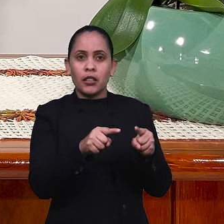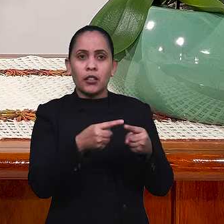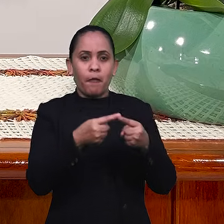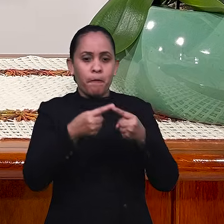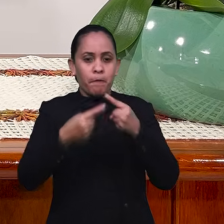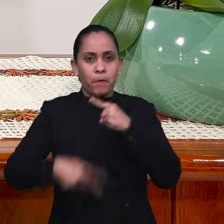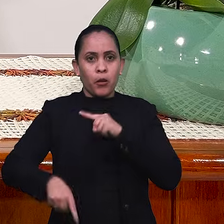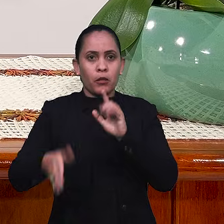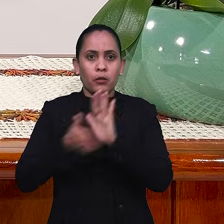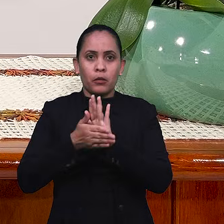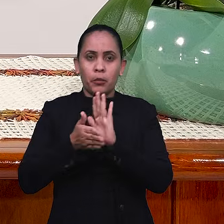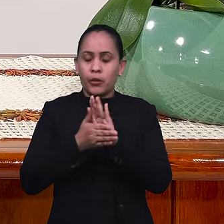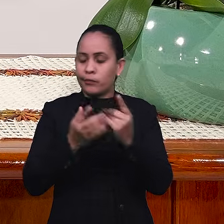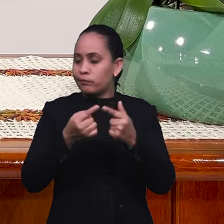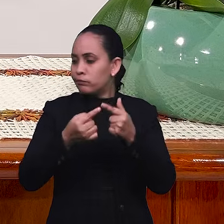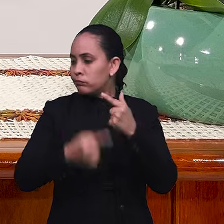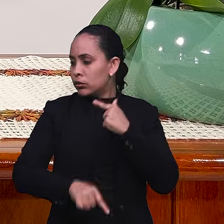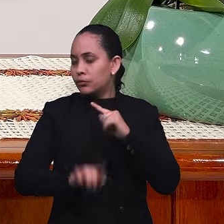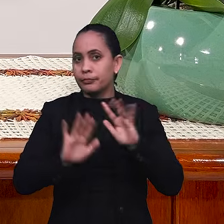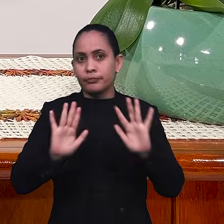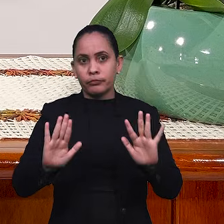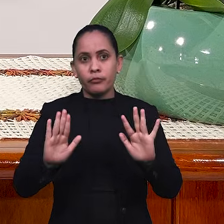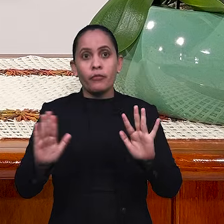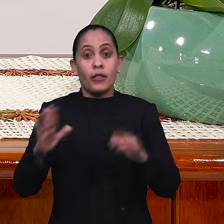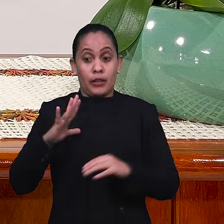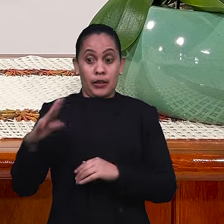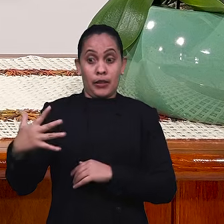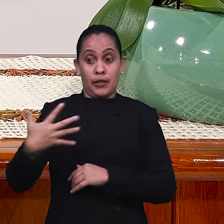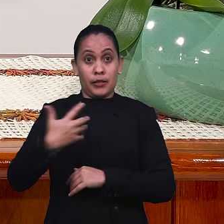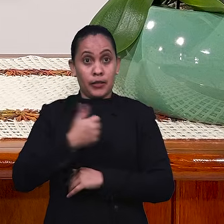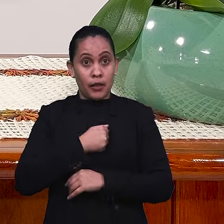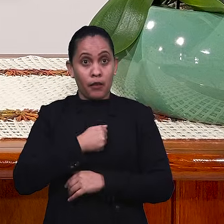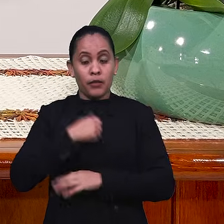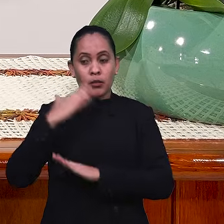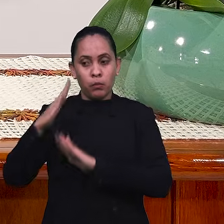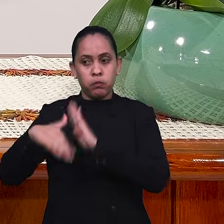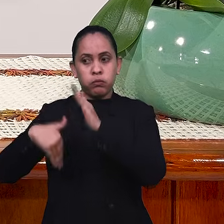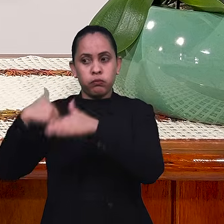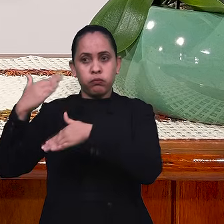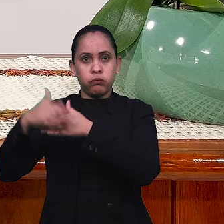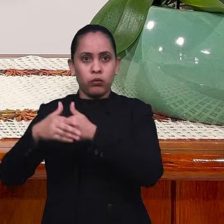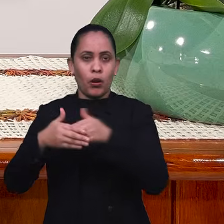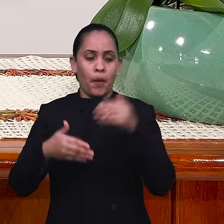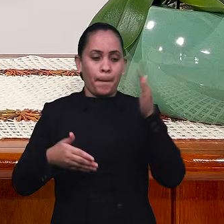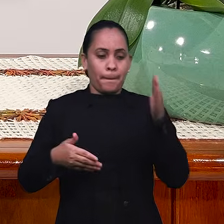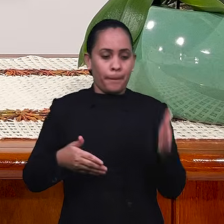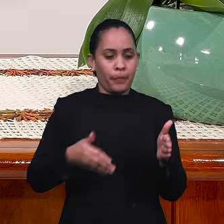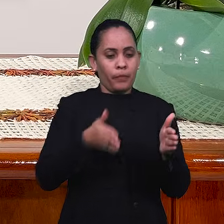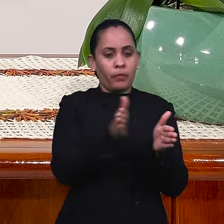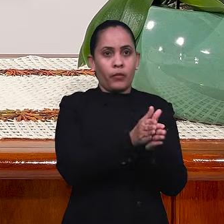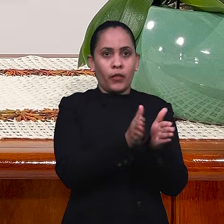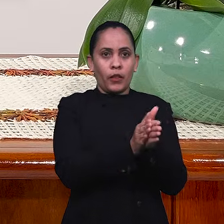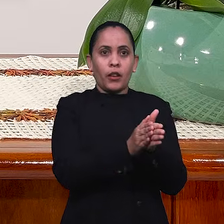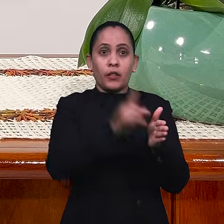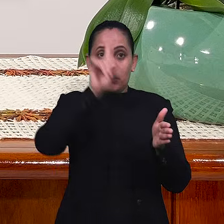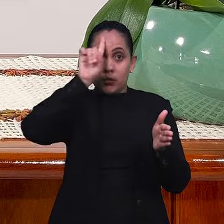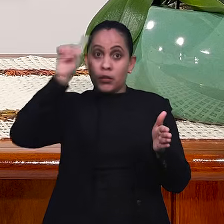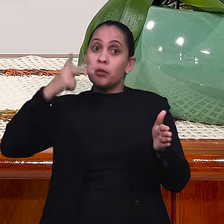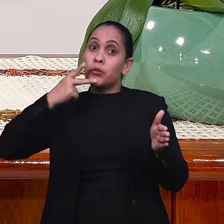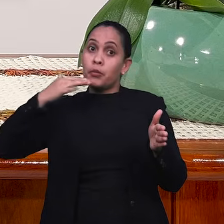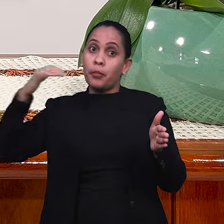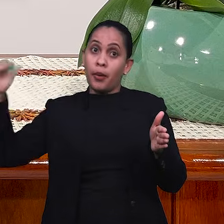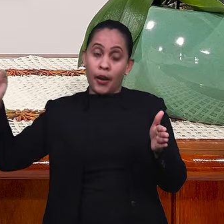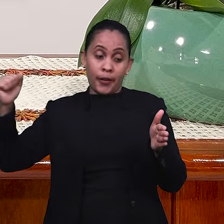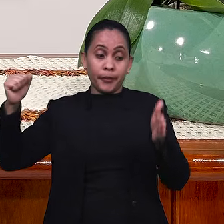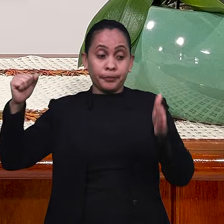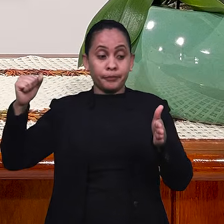Deus. A salvação, notem, ela é dinâmica, ela começa com a eleição, tem um ponto central no chamado e